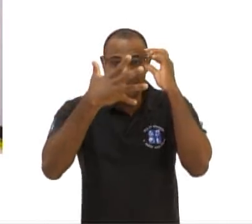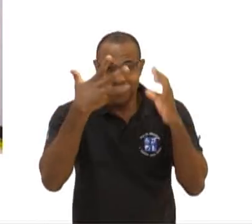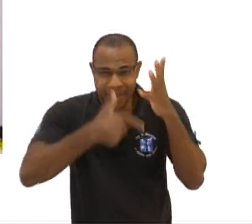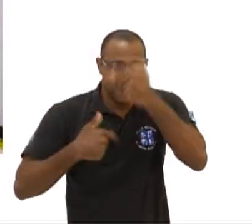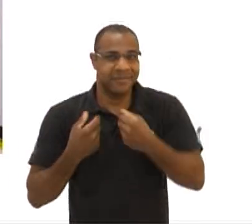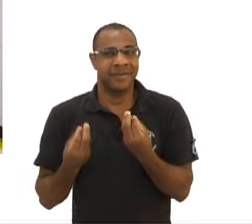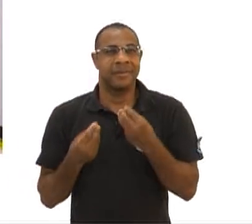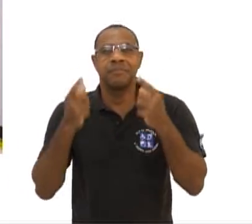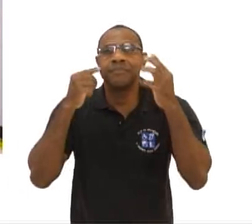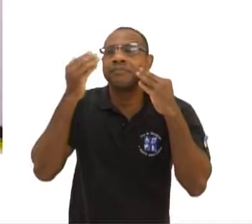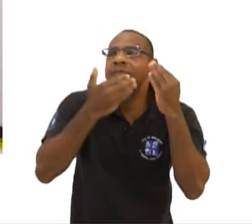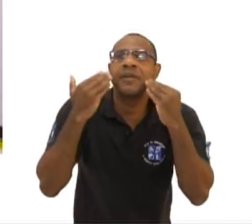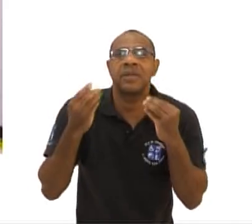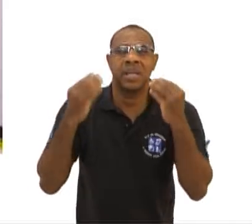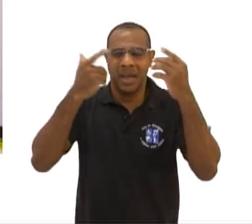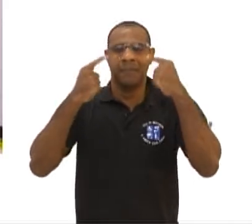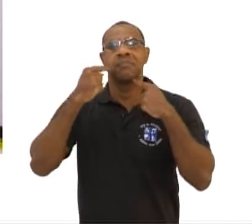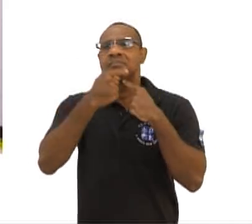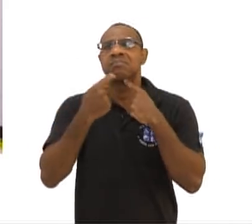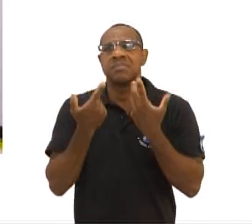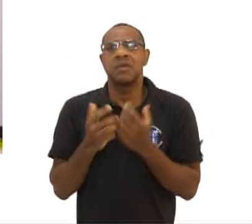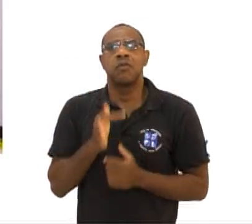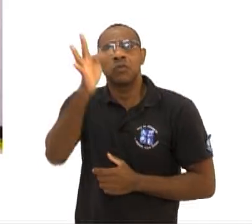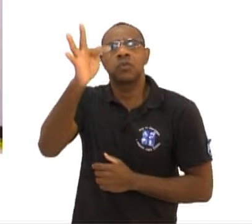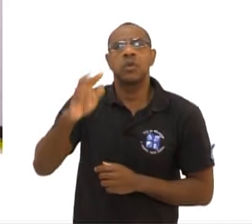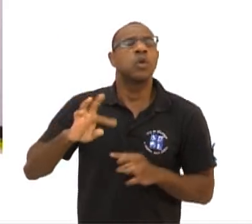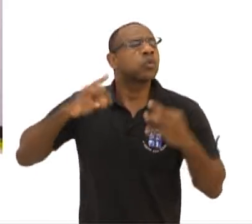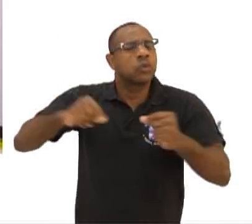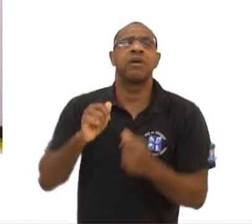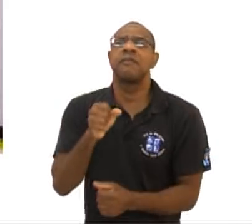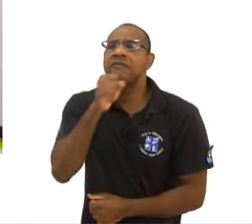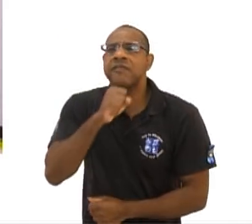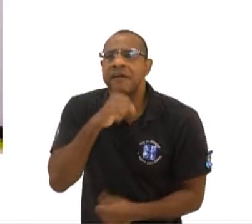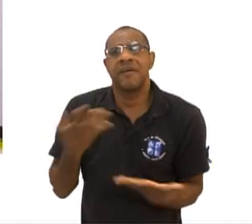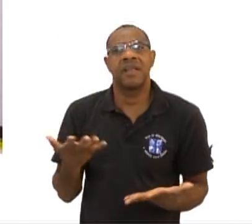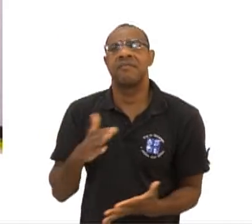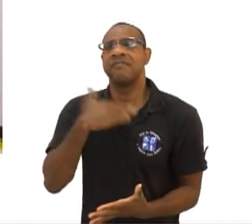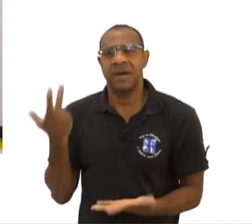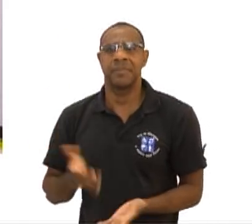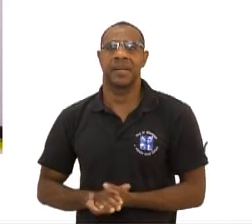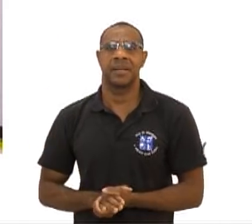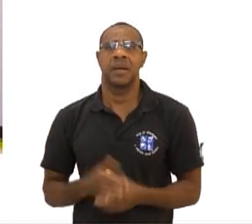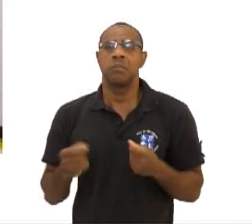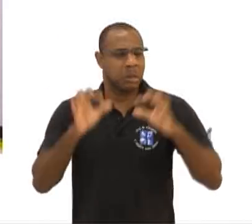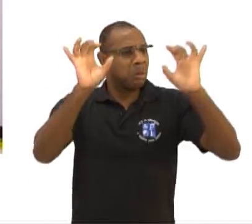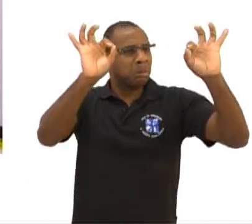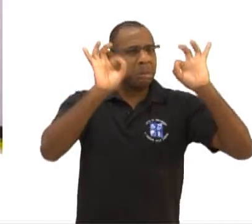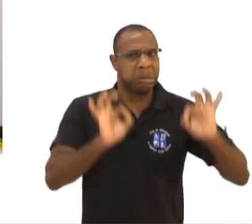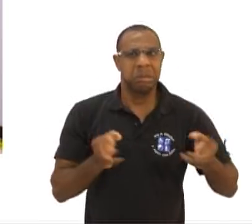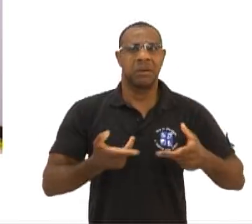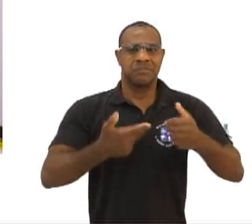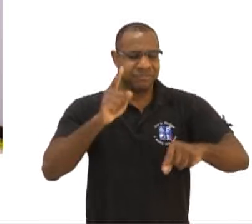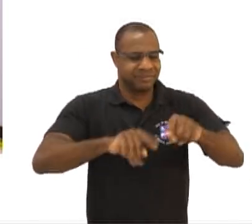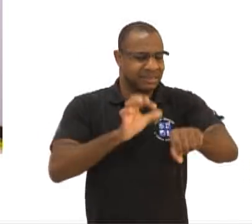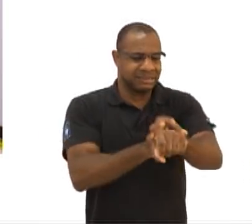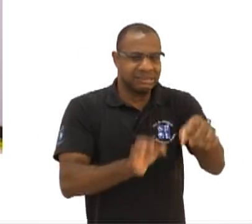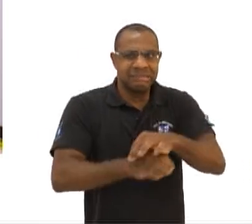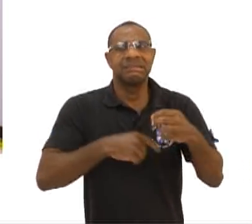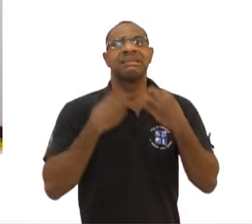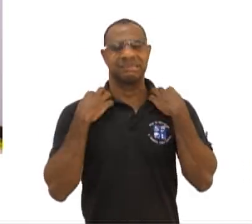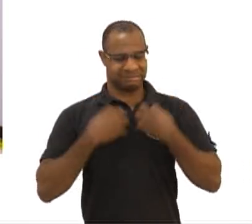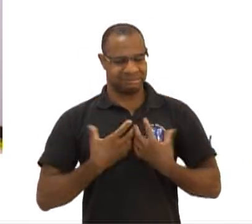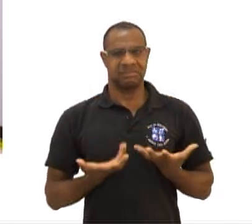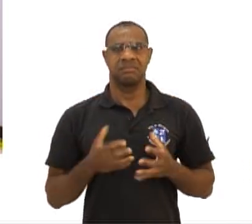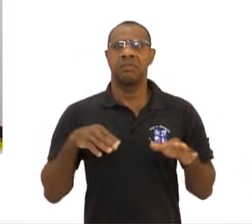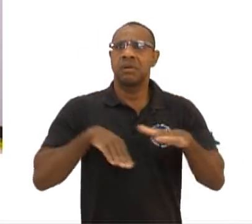beleza física, se todos um dia vão envelhecer e morrer? O que é a luxúria, bens materiais, joias, pedras preciosas, se não vamos